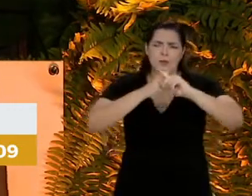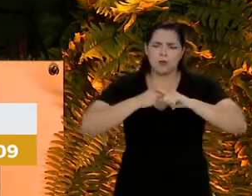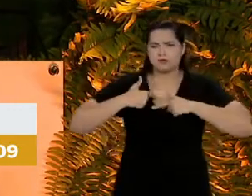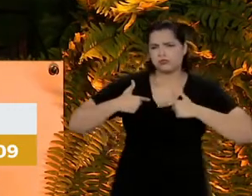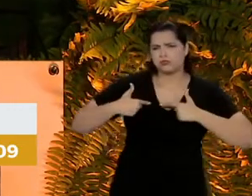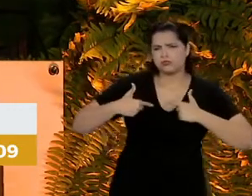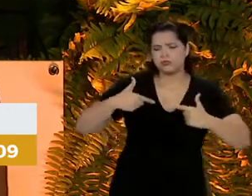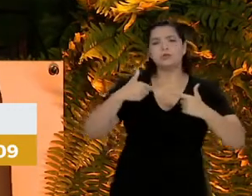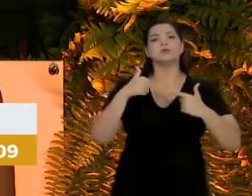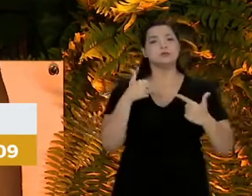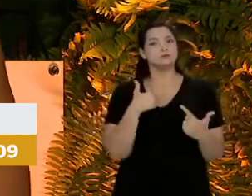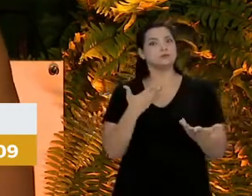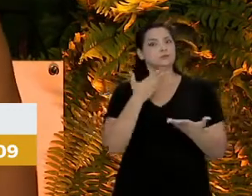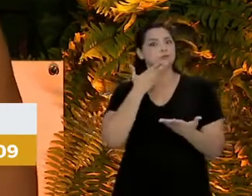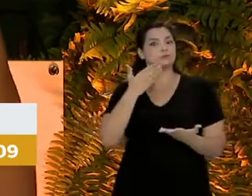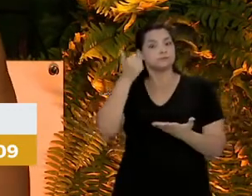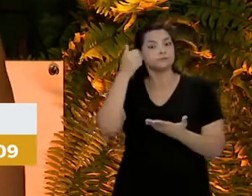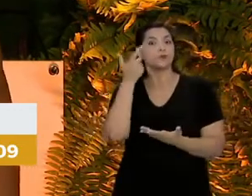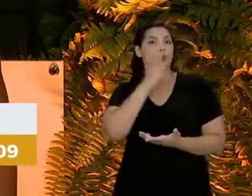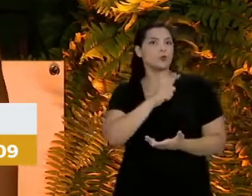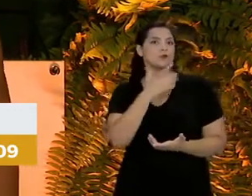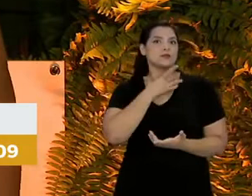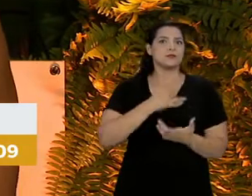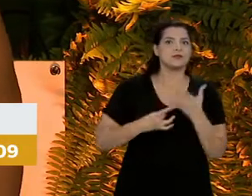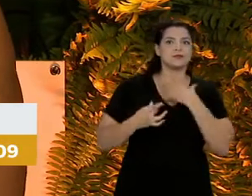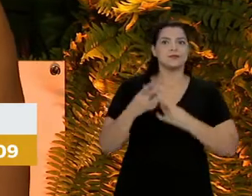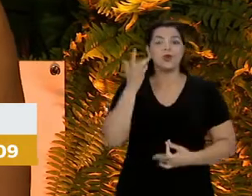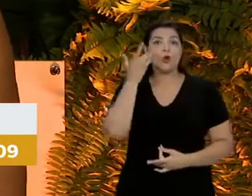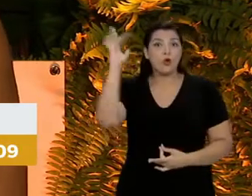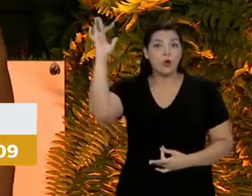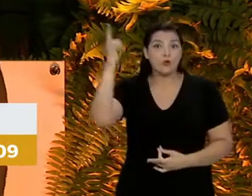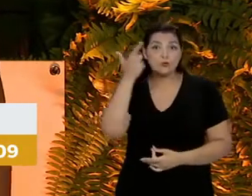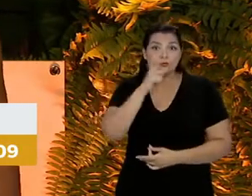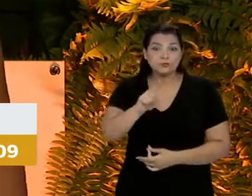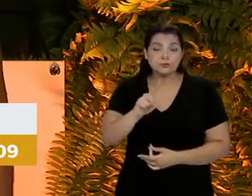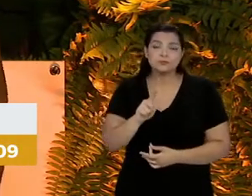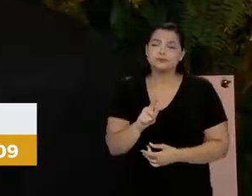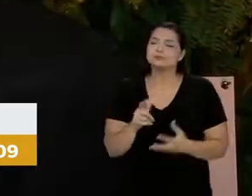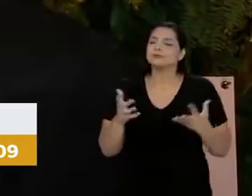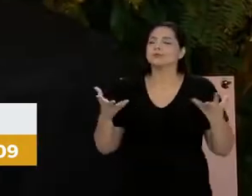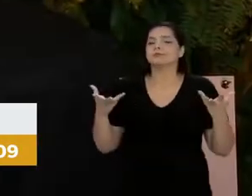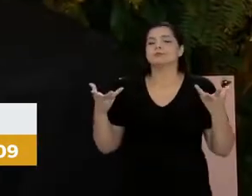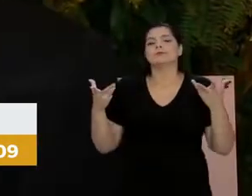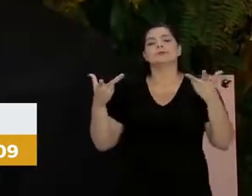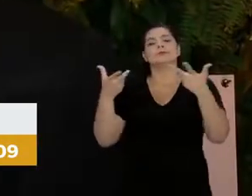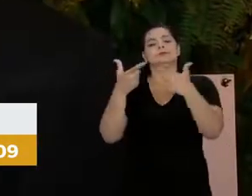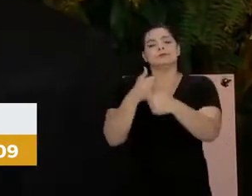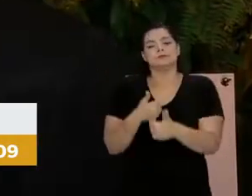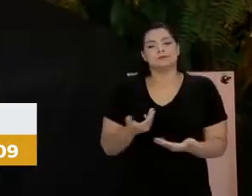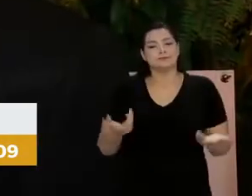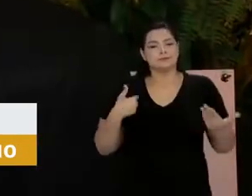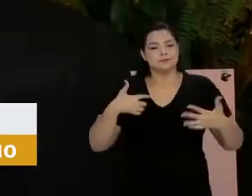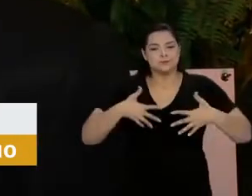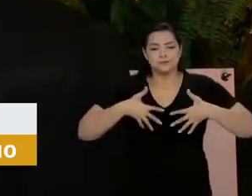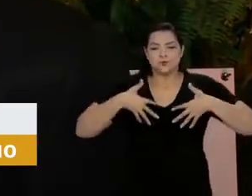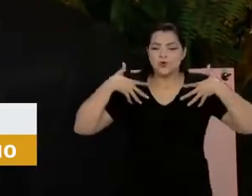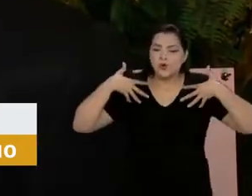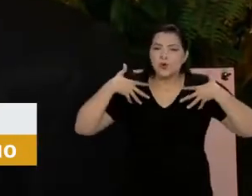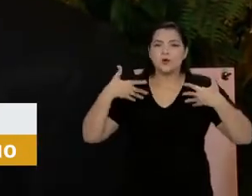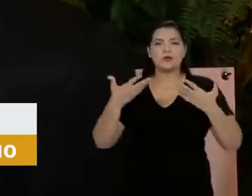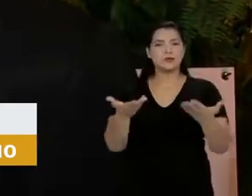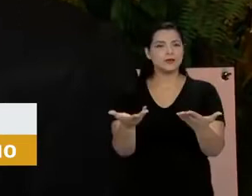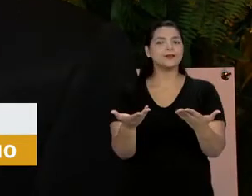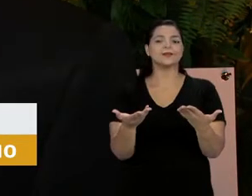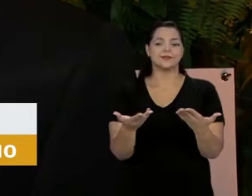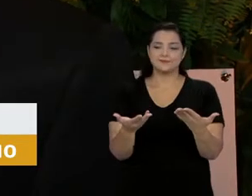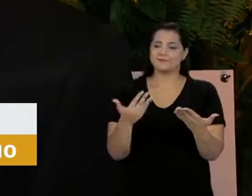disputando as provas. E conquistar as medalhas de ouro para mim foi incrível. Para mim foi uma honra, né? Uma honra gigantesca